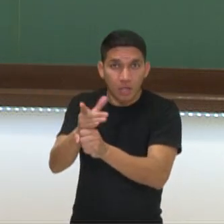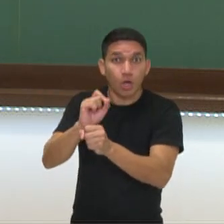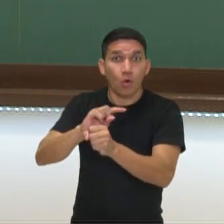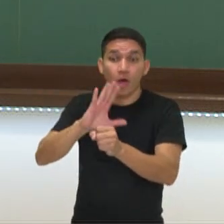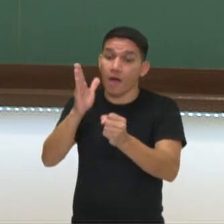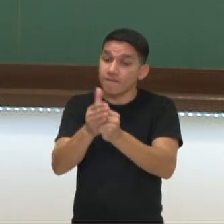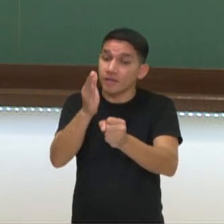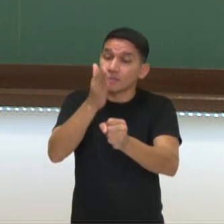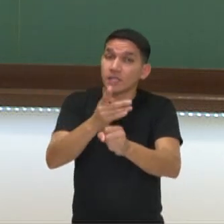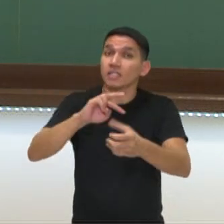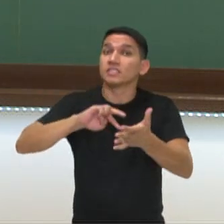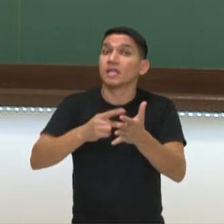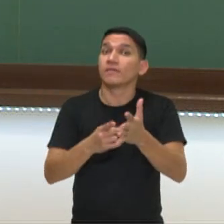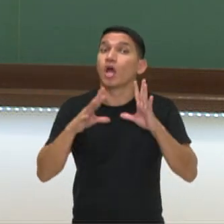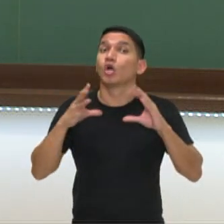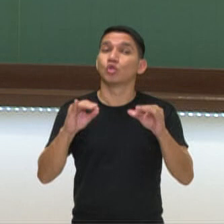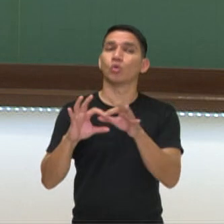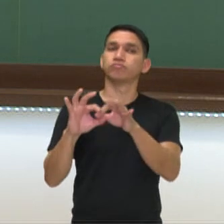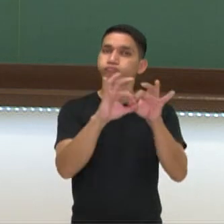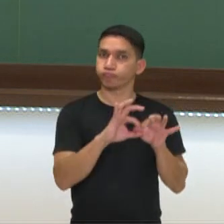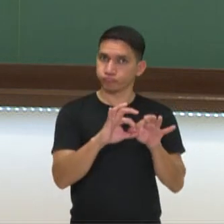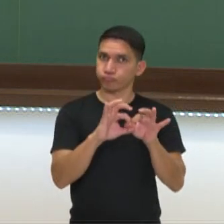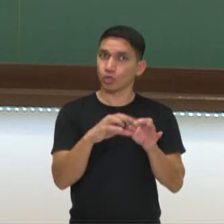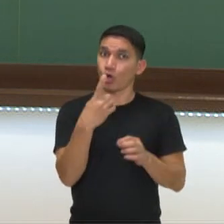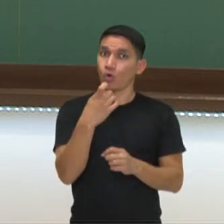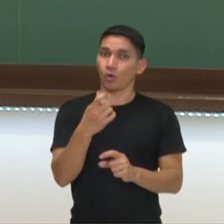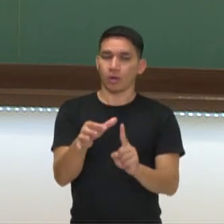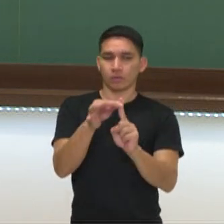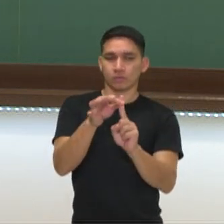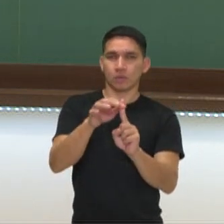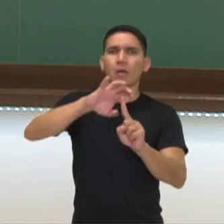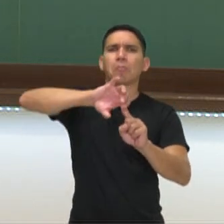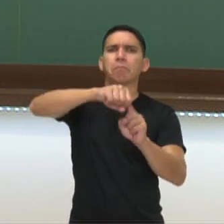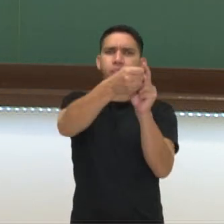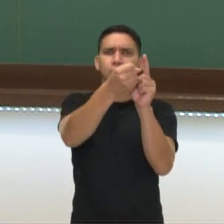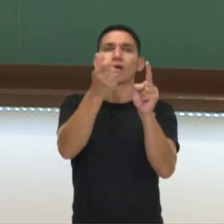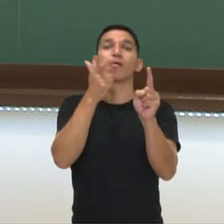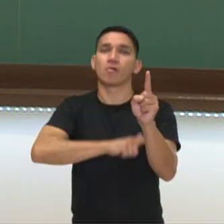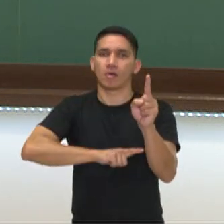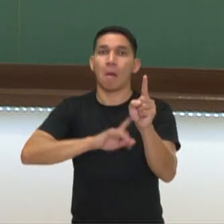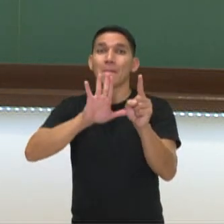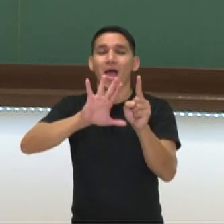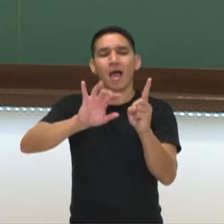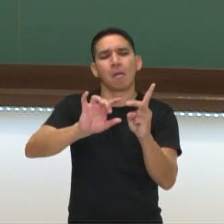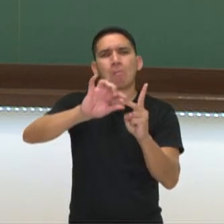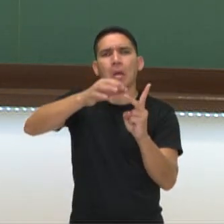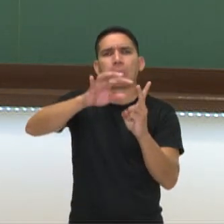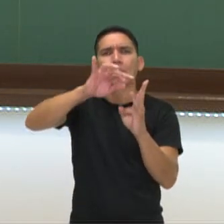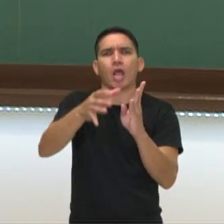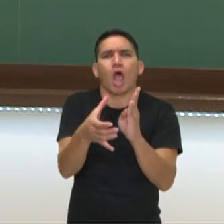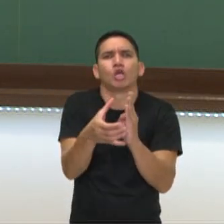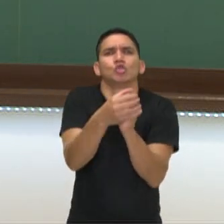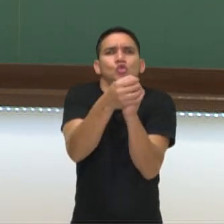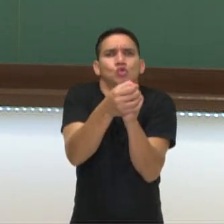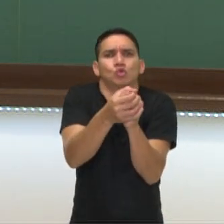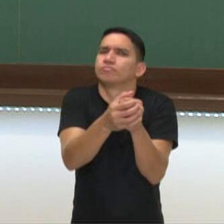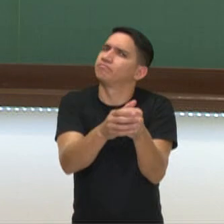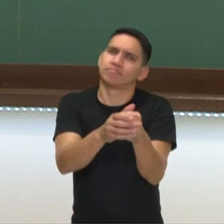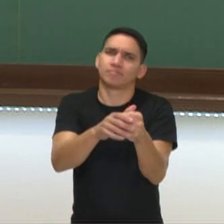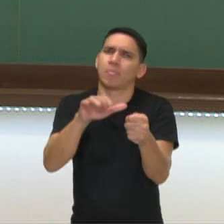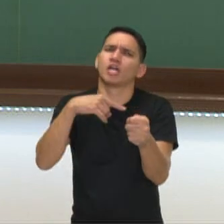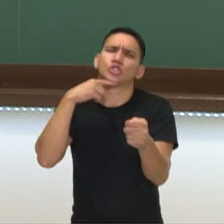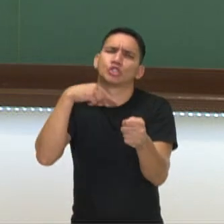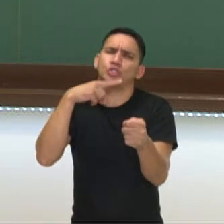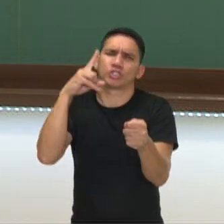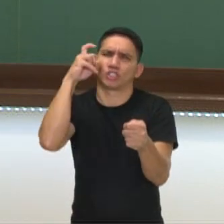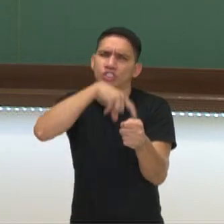ideia da união e de todos juntos. Um graveto você pode quebrar, vários gravetos, vários galhos juntos, é muito mais difícil